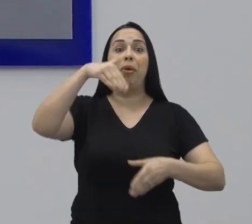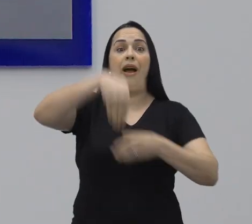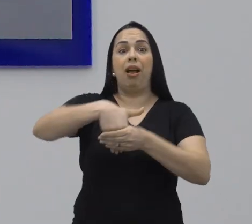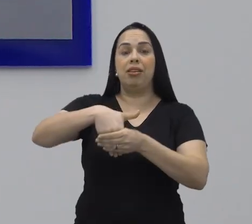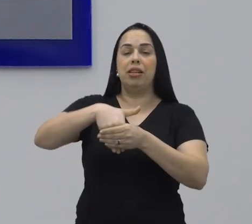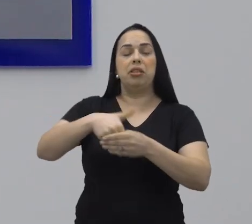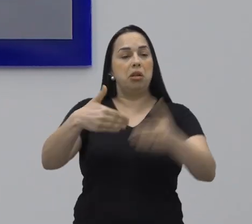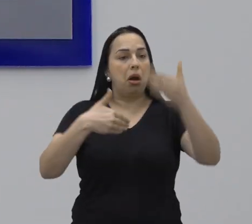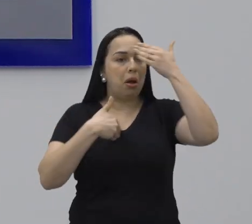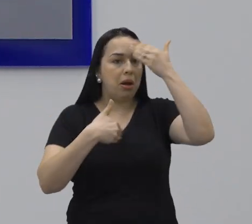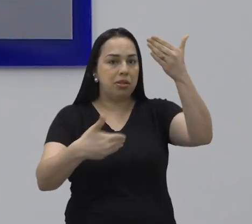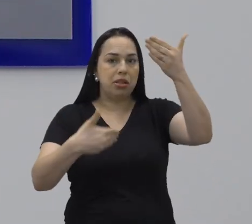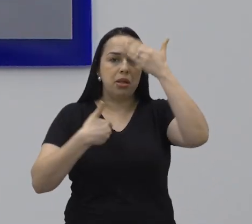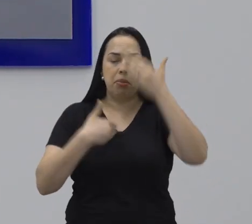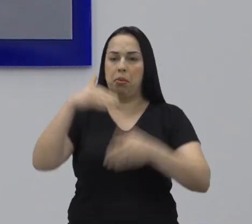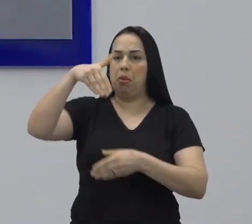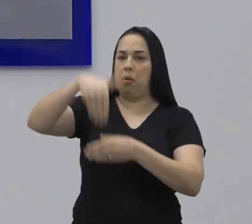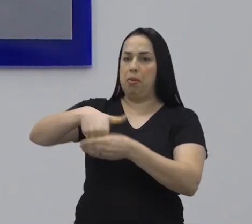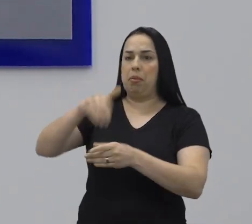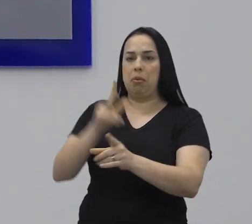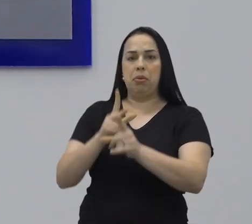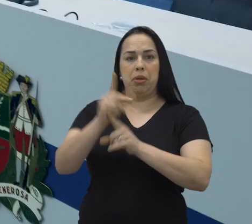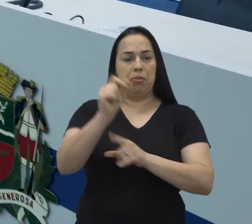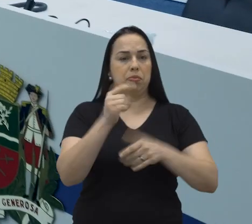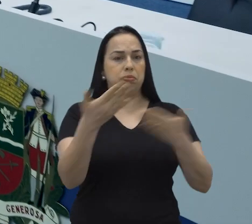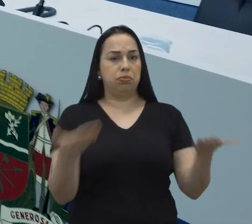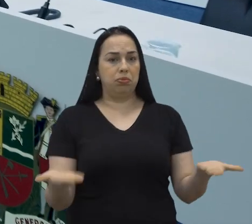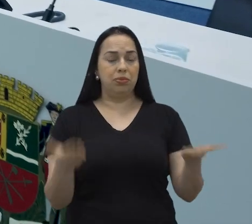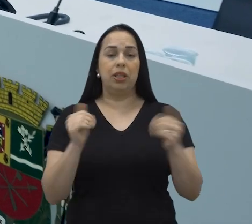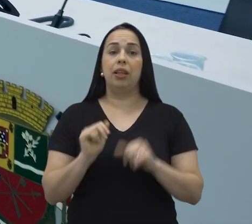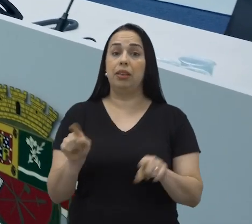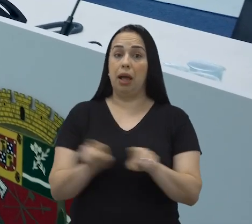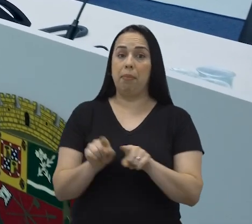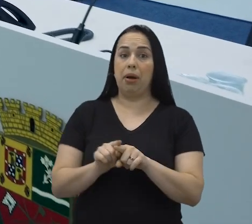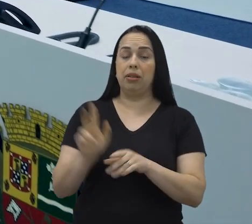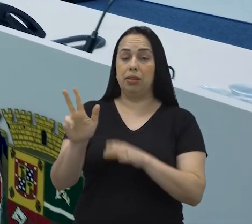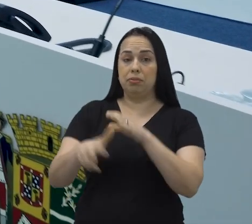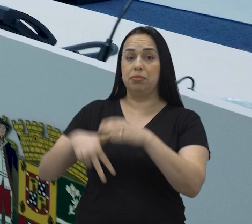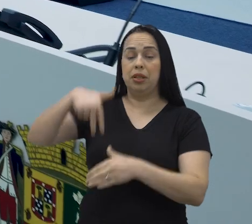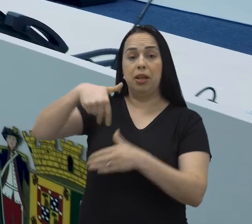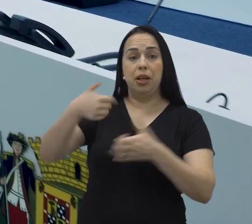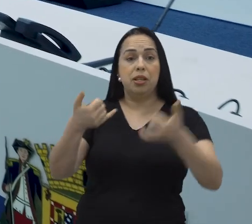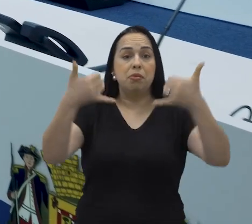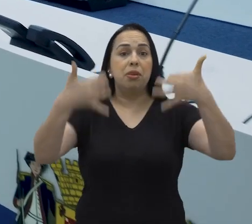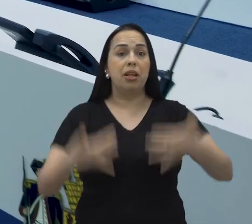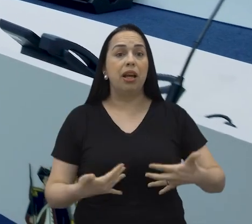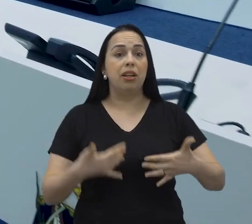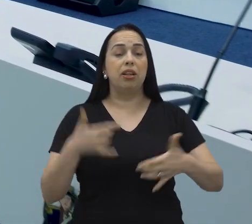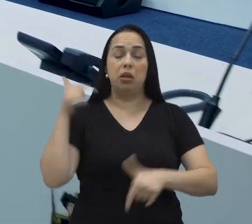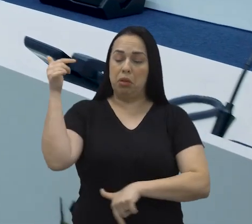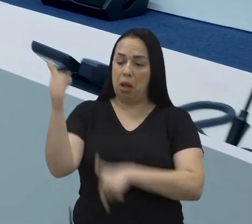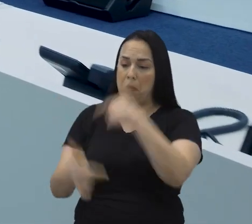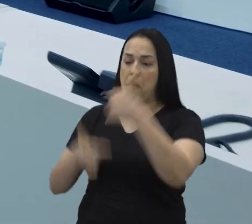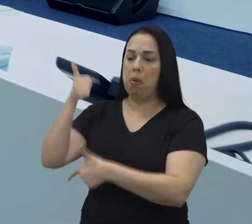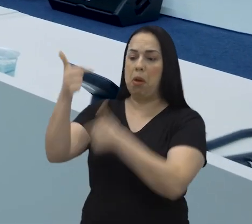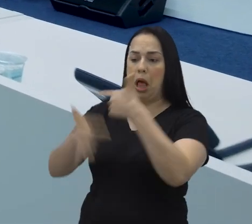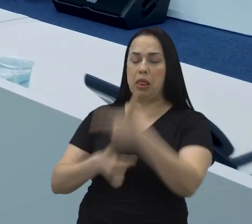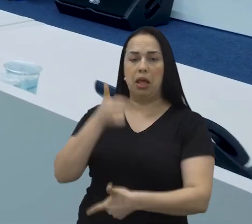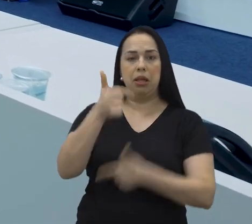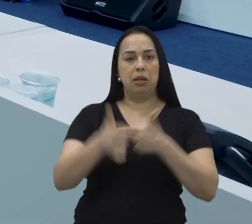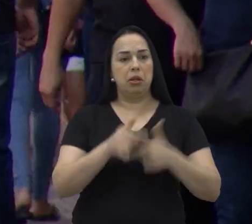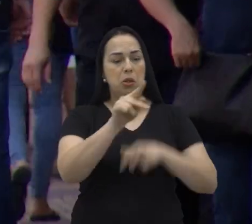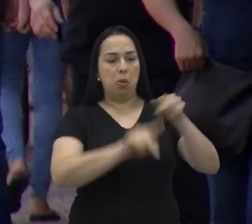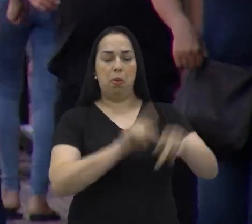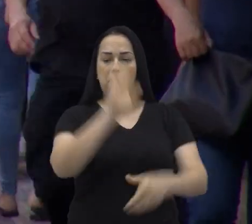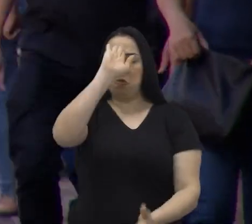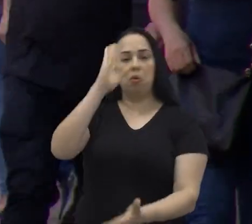à tribuna para comentar sobre o resultado das eleições e agradecer pelos votos recebidos da população. Os parlamentares